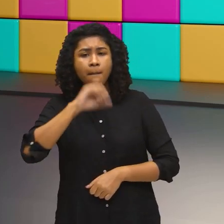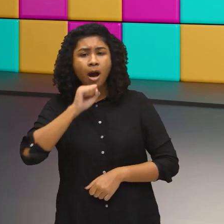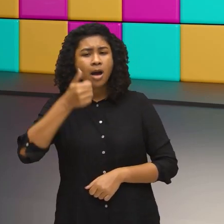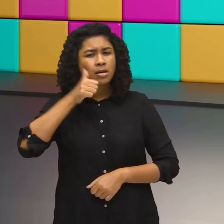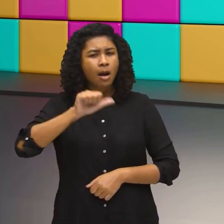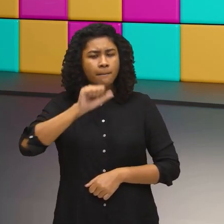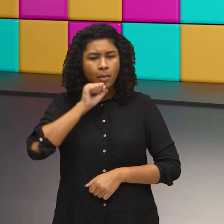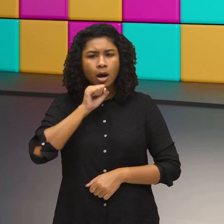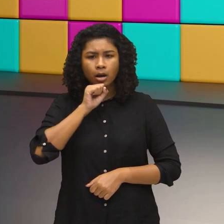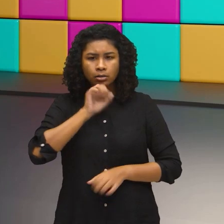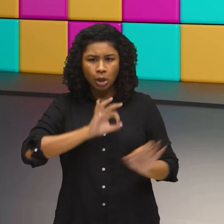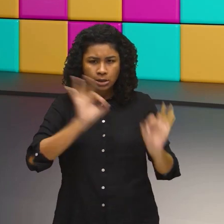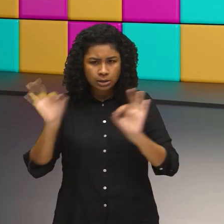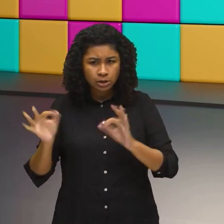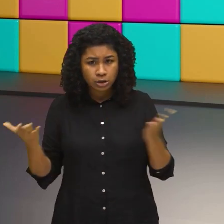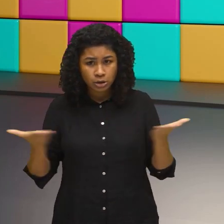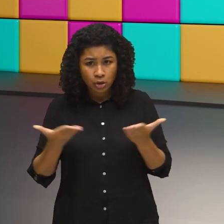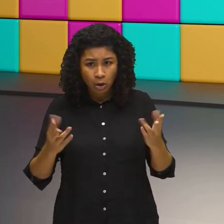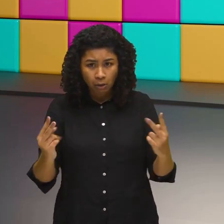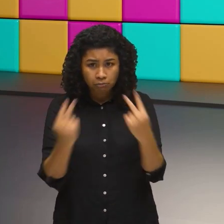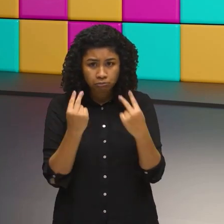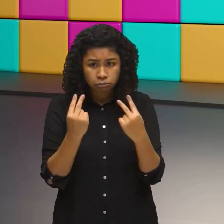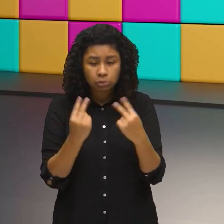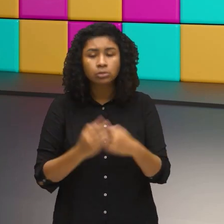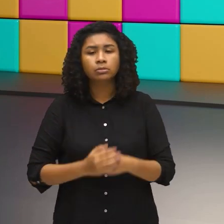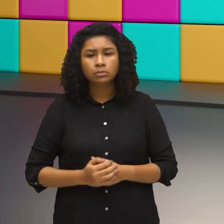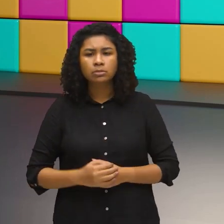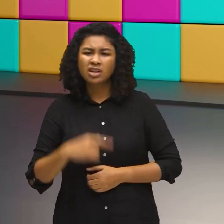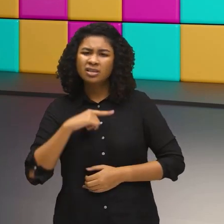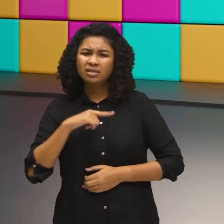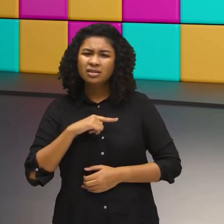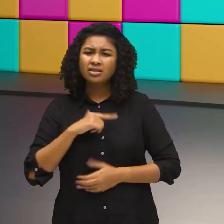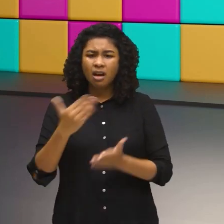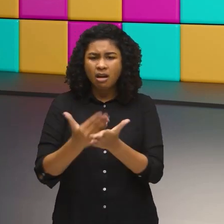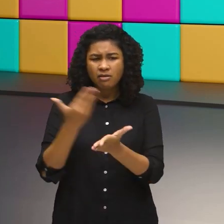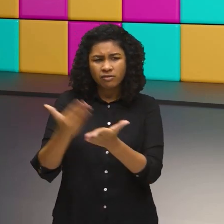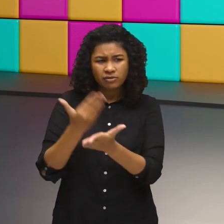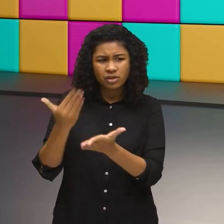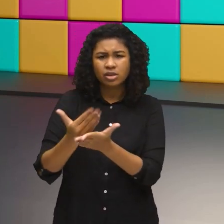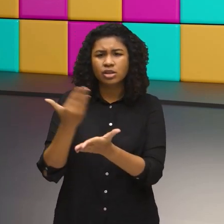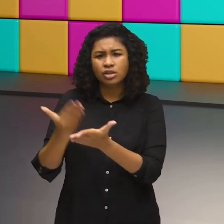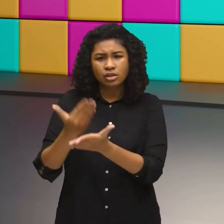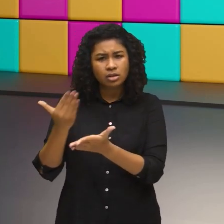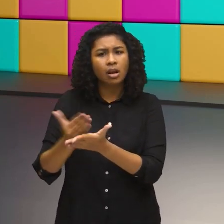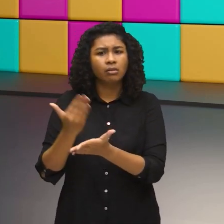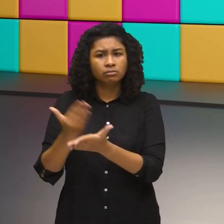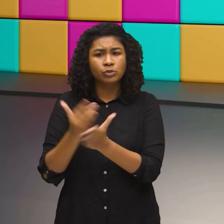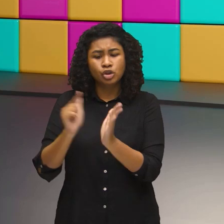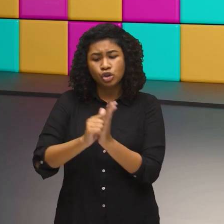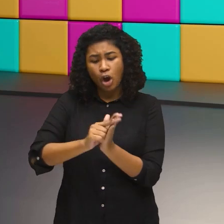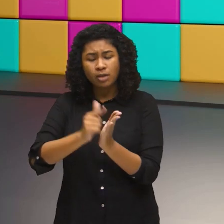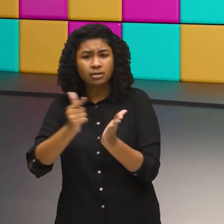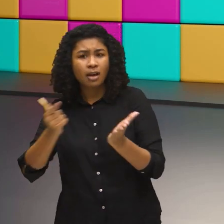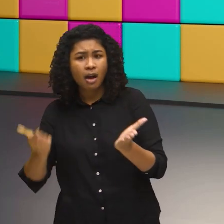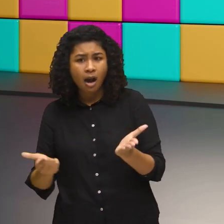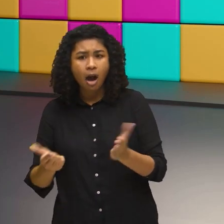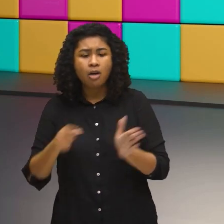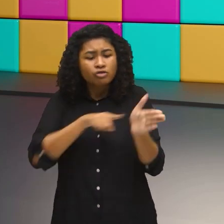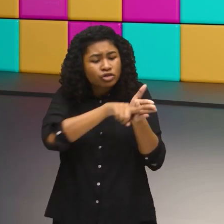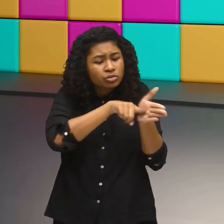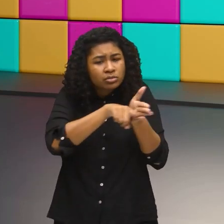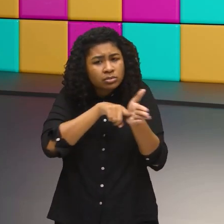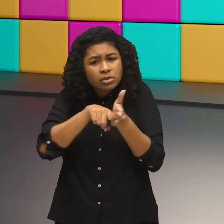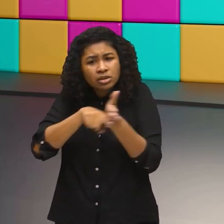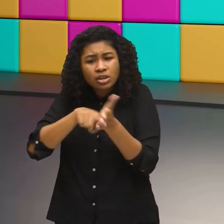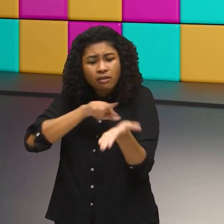Pegar uma revista, um jornal, fazer uma pesquisa com seu filho, com seu aluno,